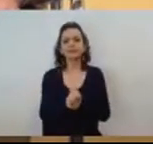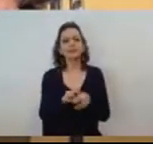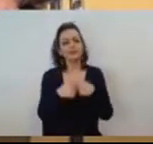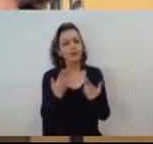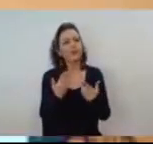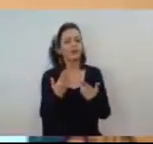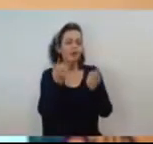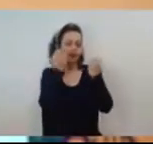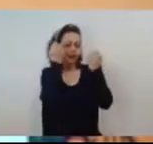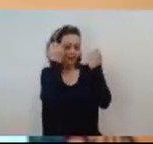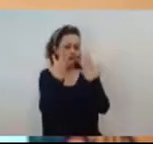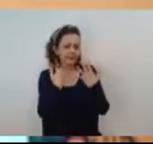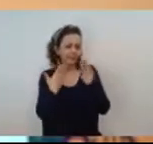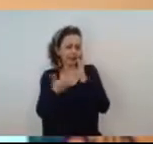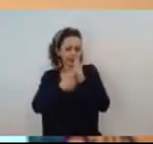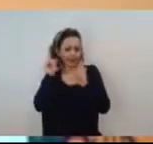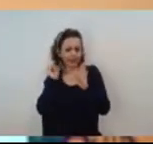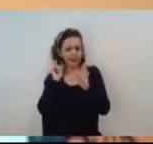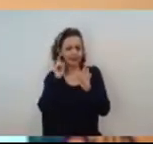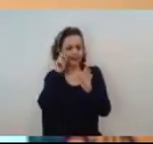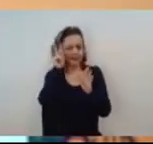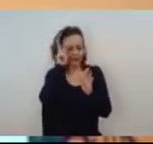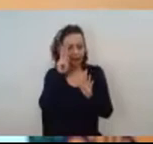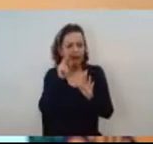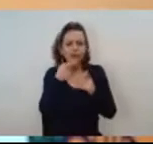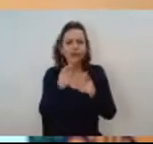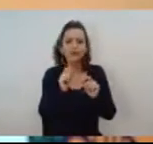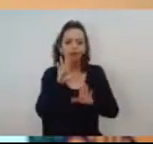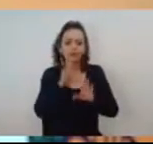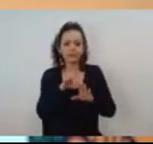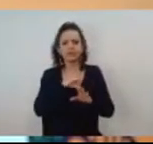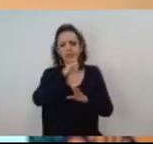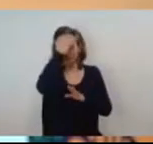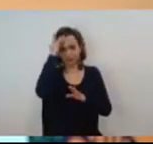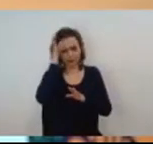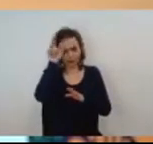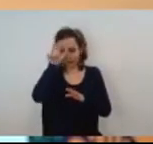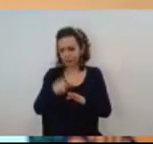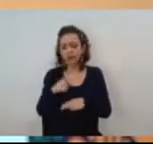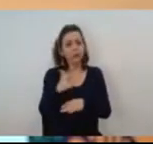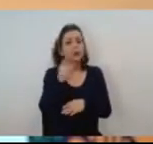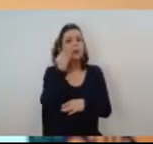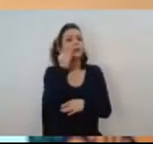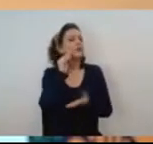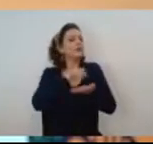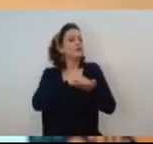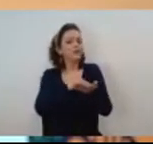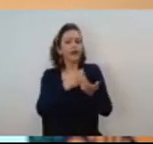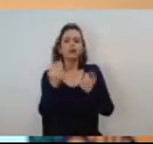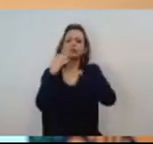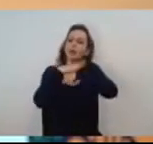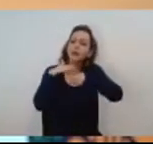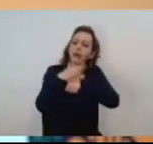acesso em algumas pessoas que infelizmente né Elas não tiveram algumas oportunidades e para isso o Carrefour